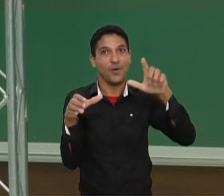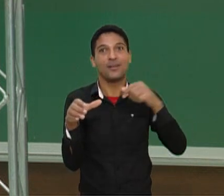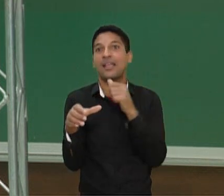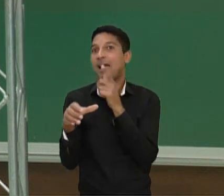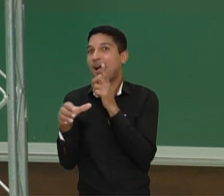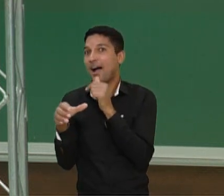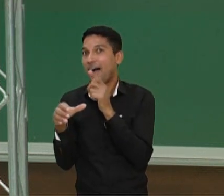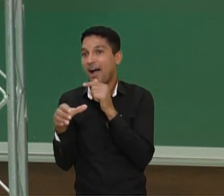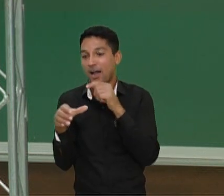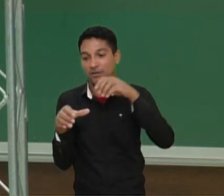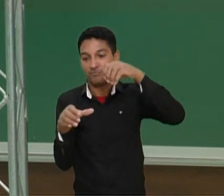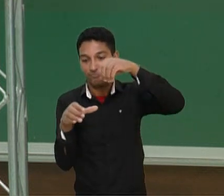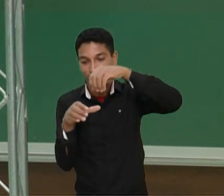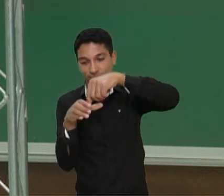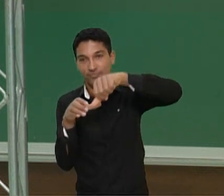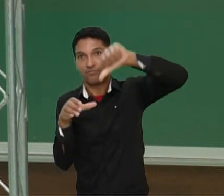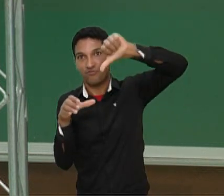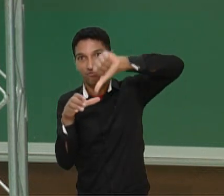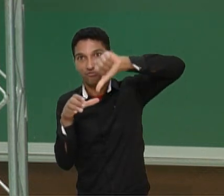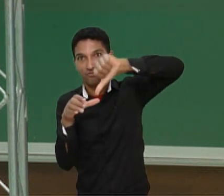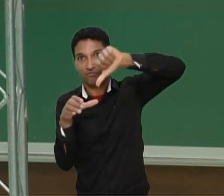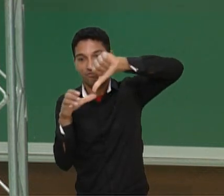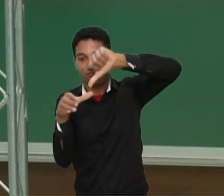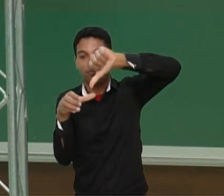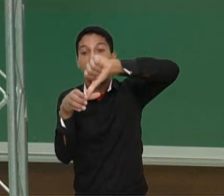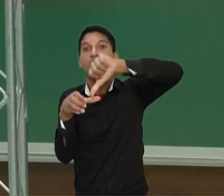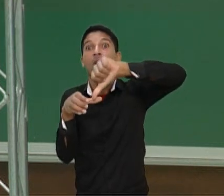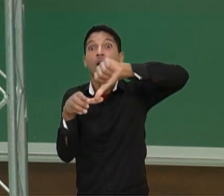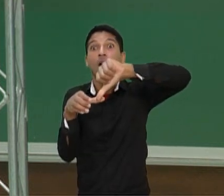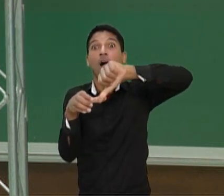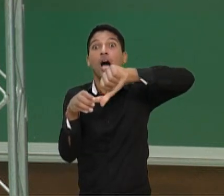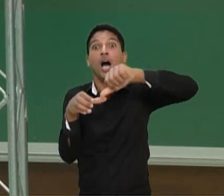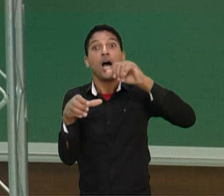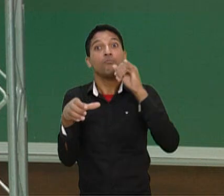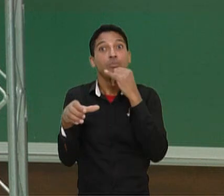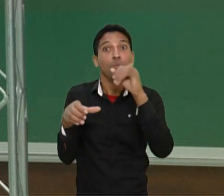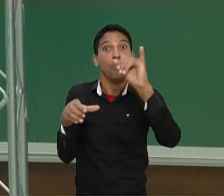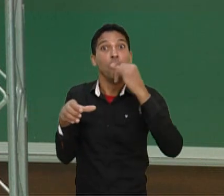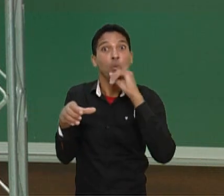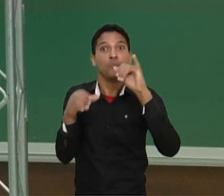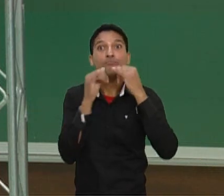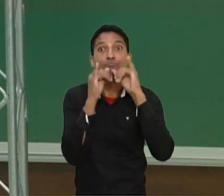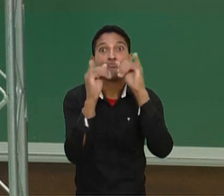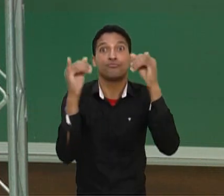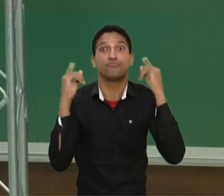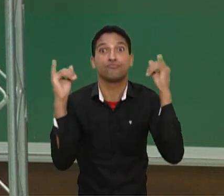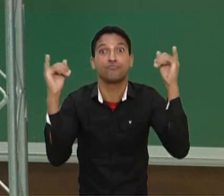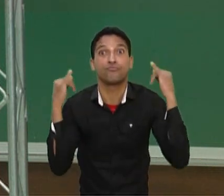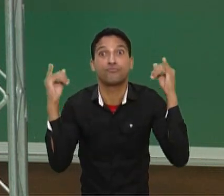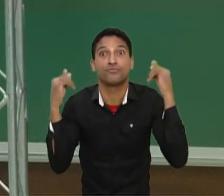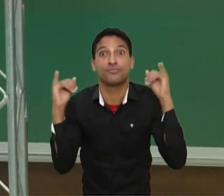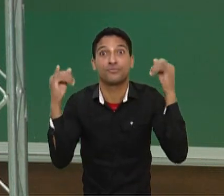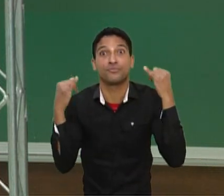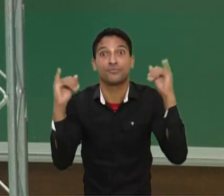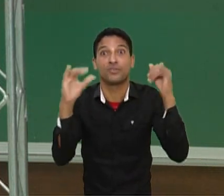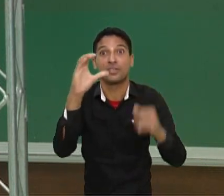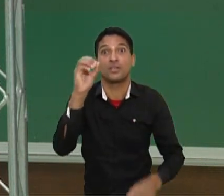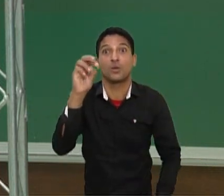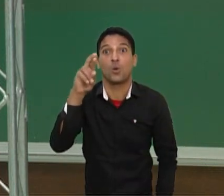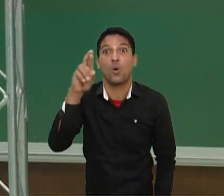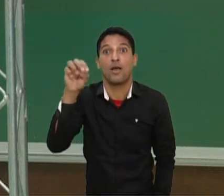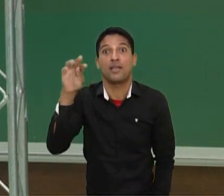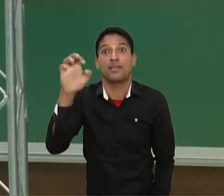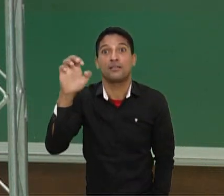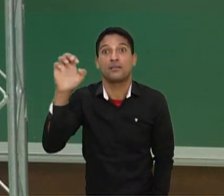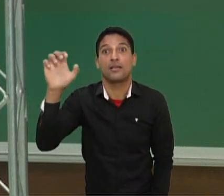ele percebeu que conduz corrente elétrica. Aí o cara pensou